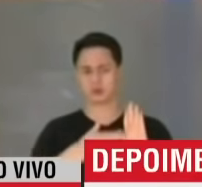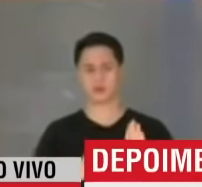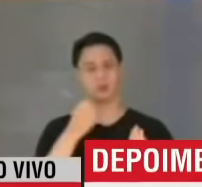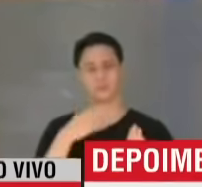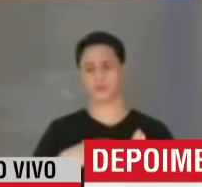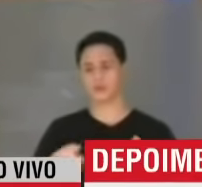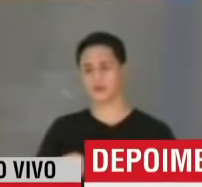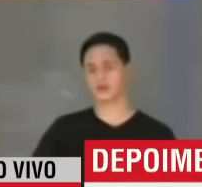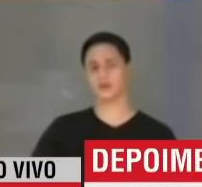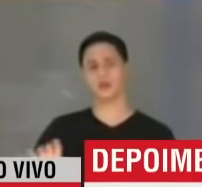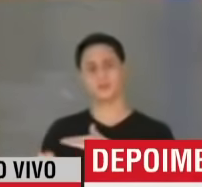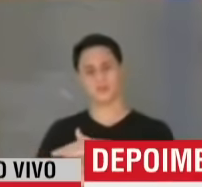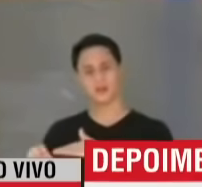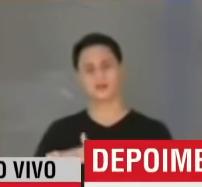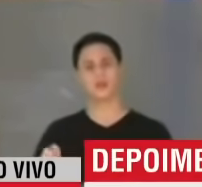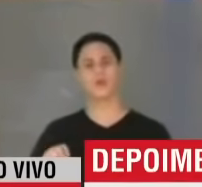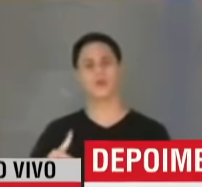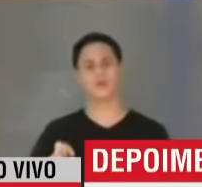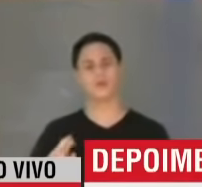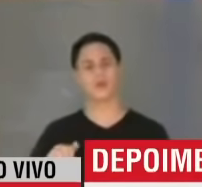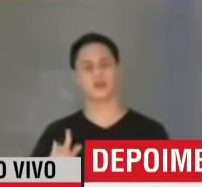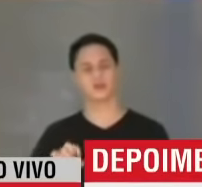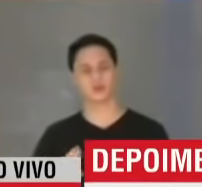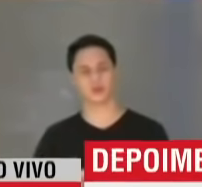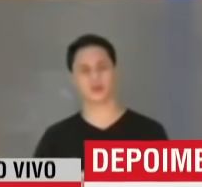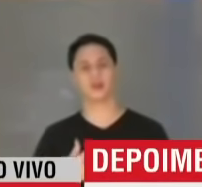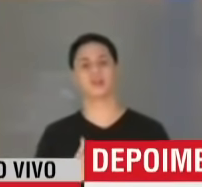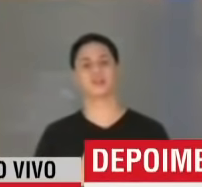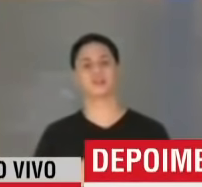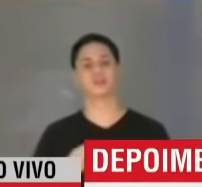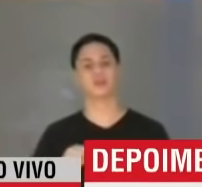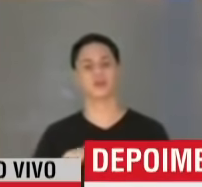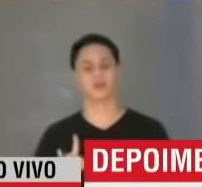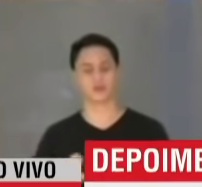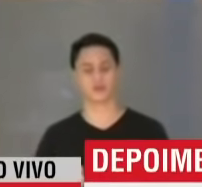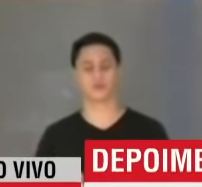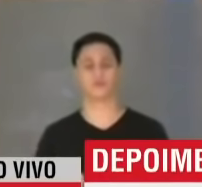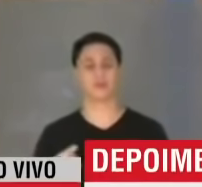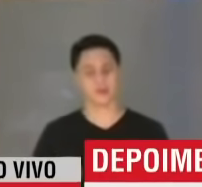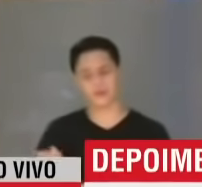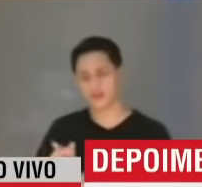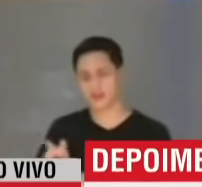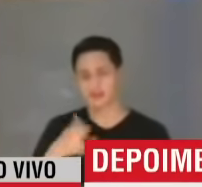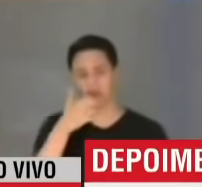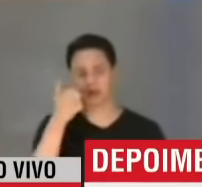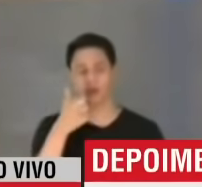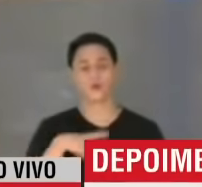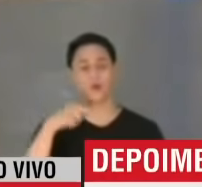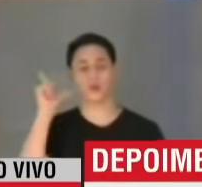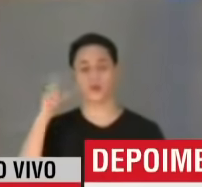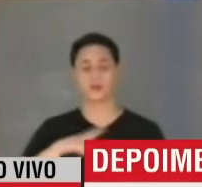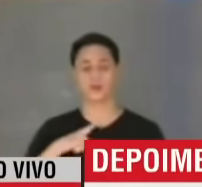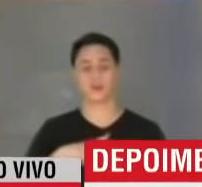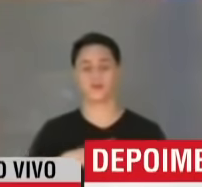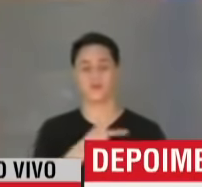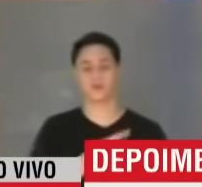operadoras verticalizadas. Não se trata de atacar o modelo de negócio, mas ele precisa ser melhor fiscalizado. Ontem ouvimos aqui o presidente da ANS,